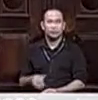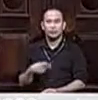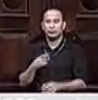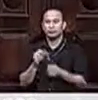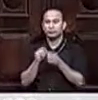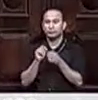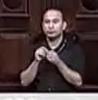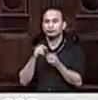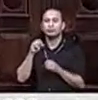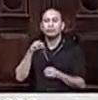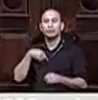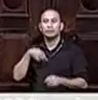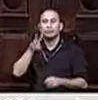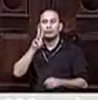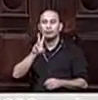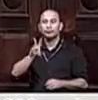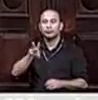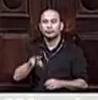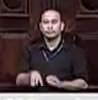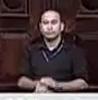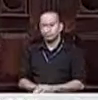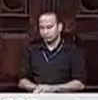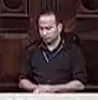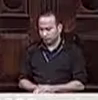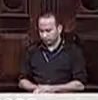ouvi, né? Bom,